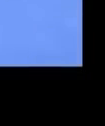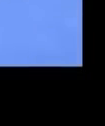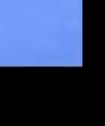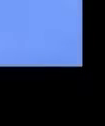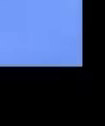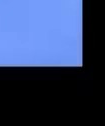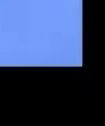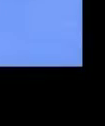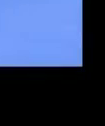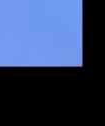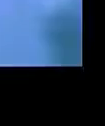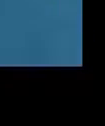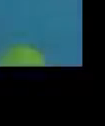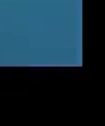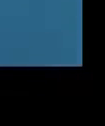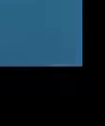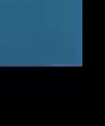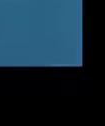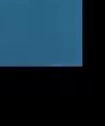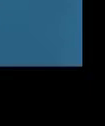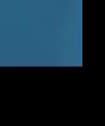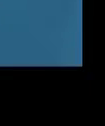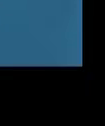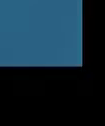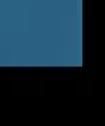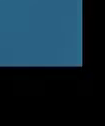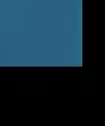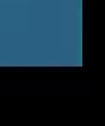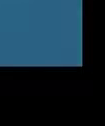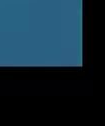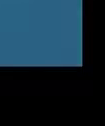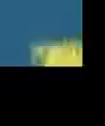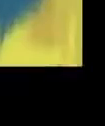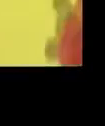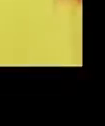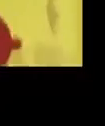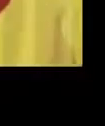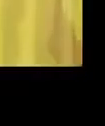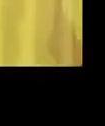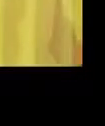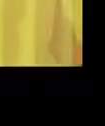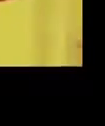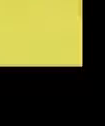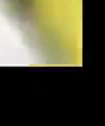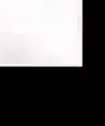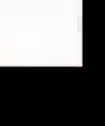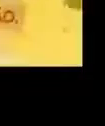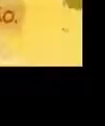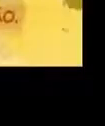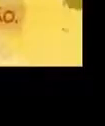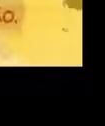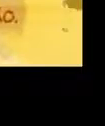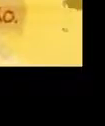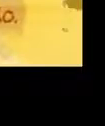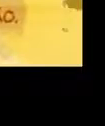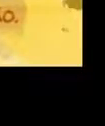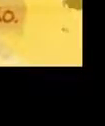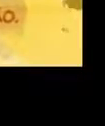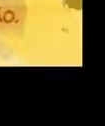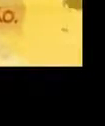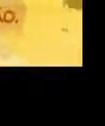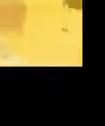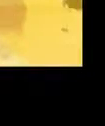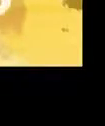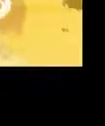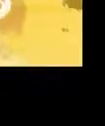materiais descartáveis ou esterilizados. Não compartilhe materiais para uso de drogas. use camisinha e vacine-se contra a hepatite B.